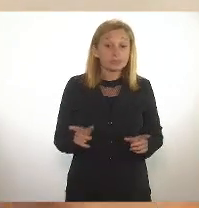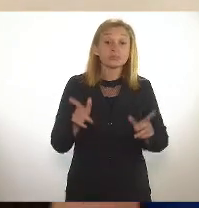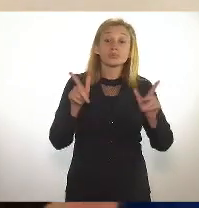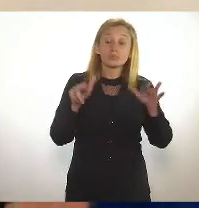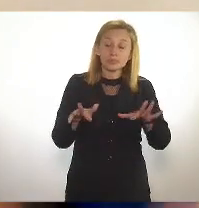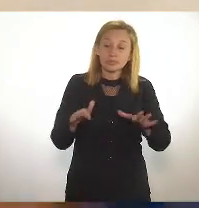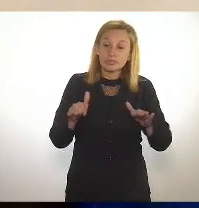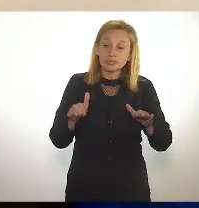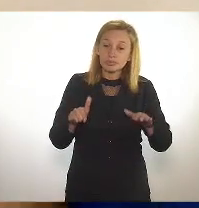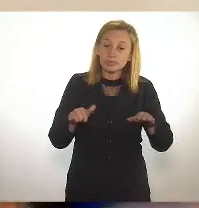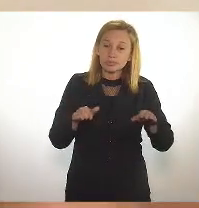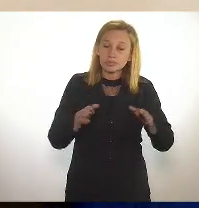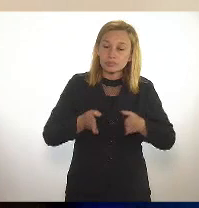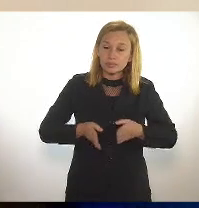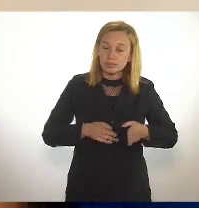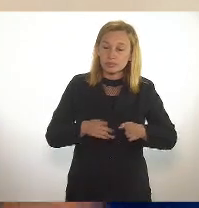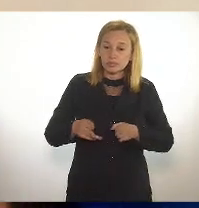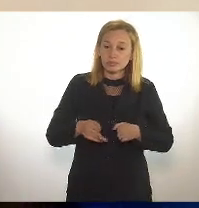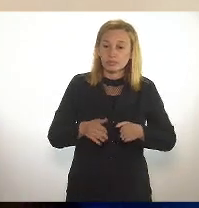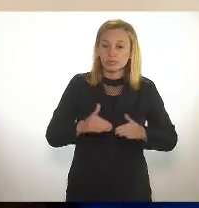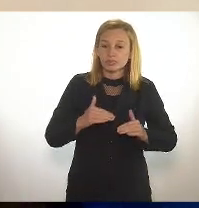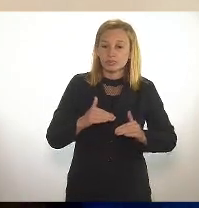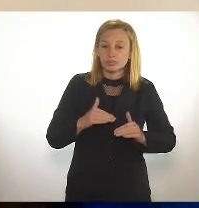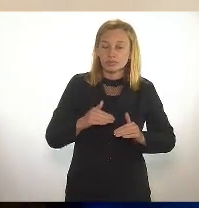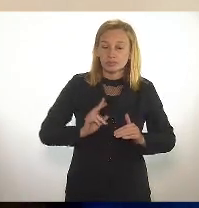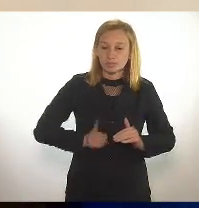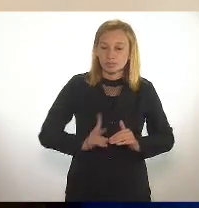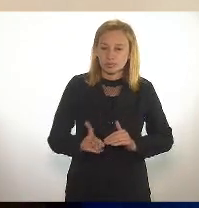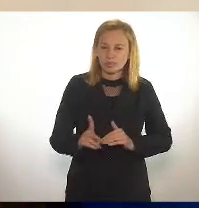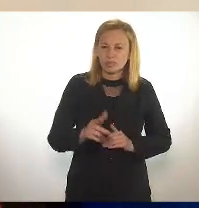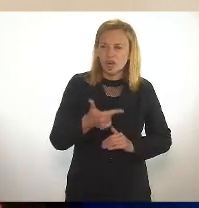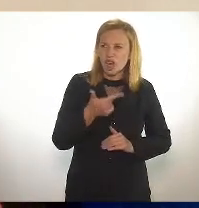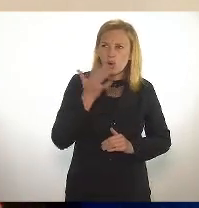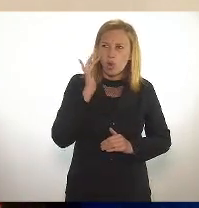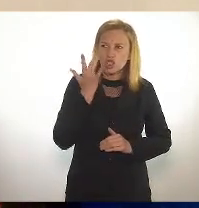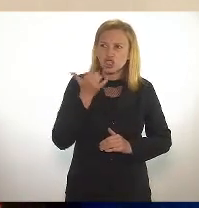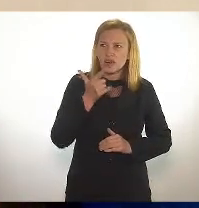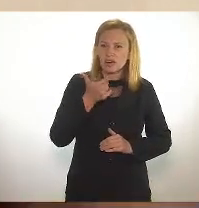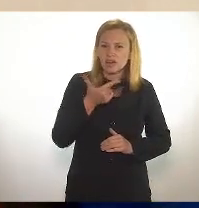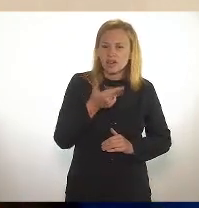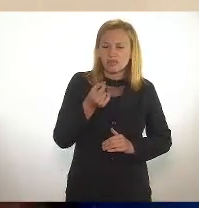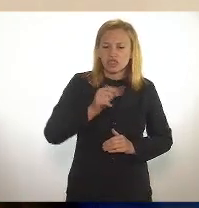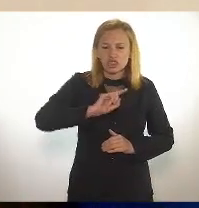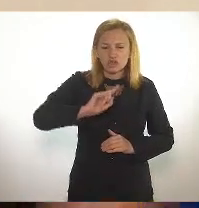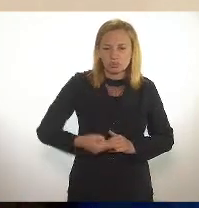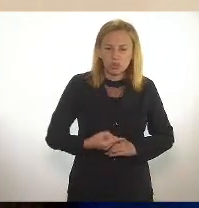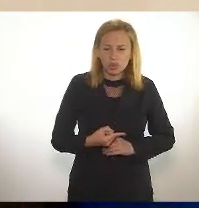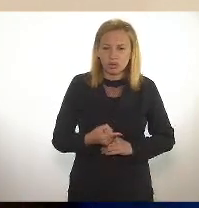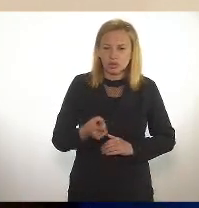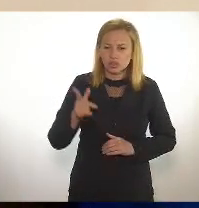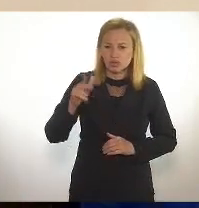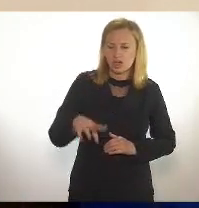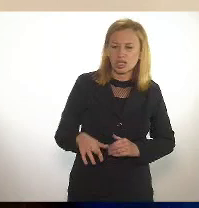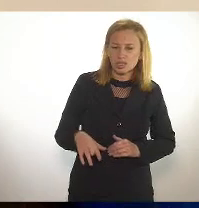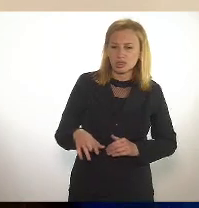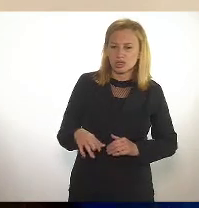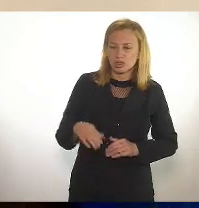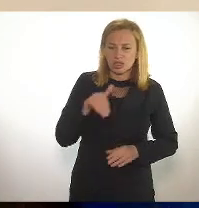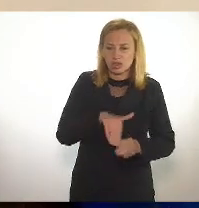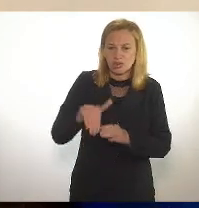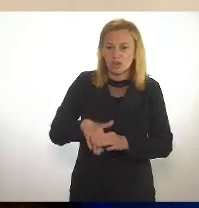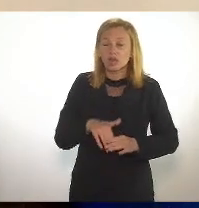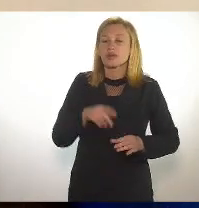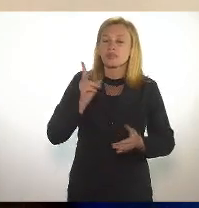se mantiver na dezenas de milhares, agora, se não me engano, é 20 mil a diferença de votos, mesmo uma recontagem muito